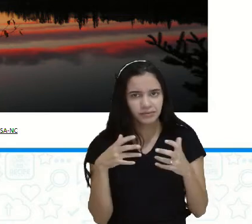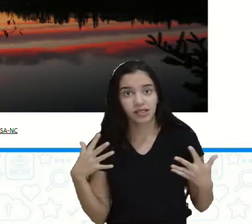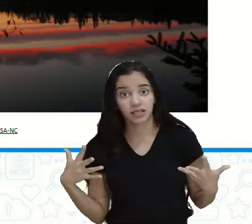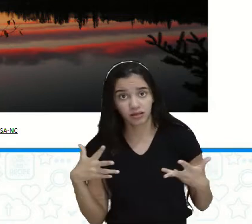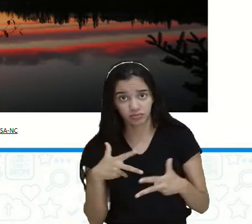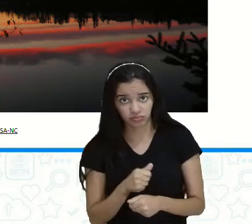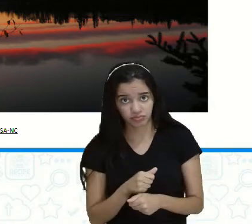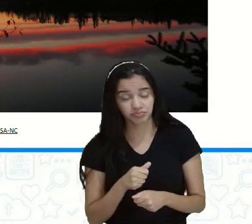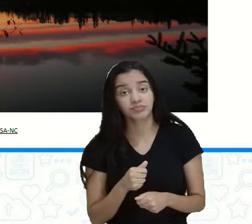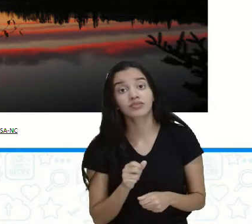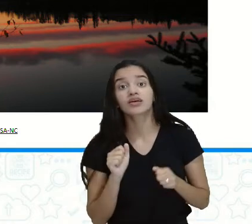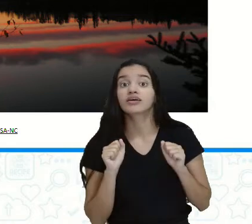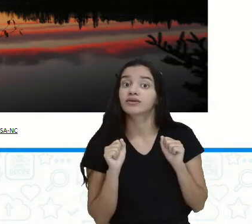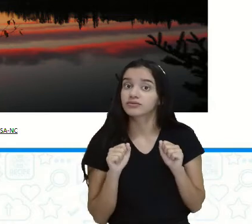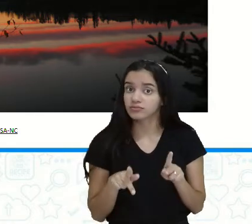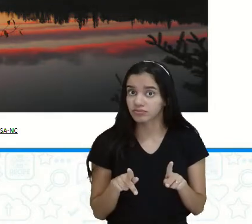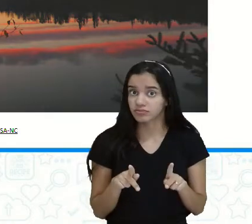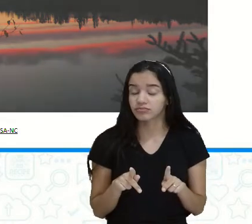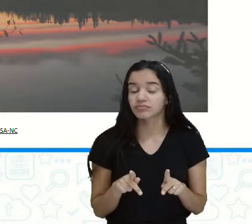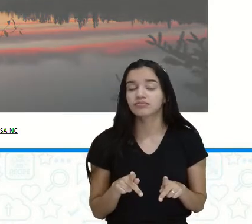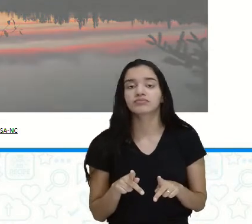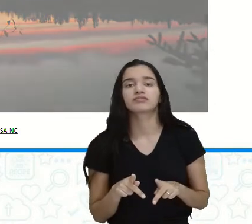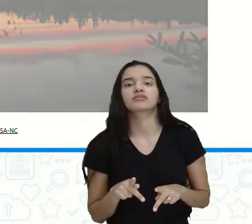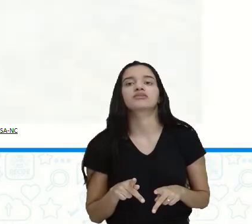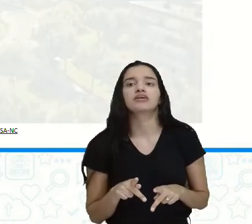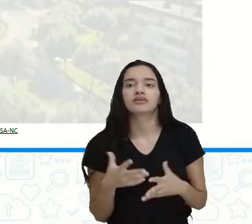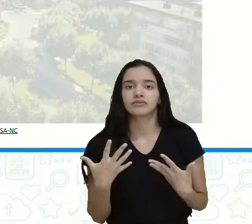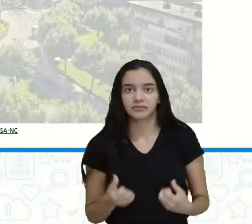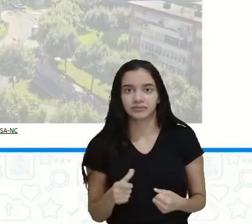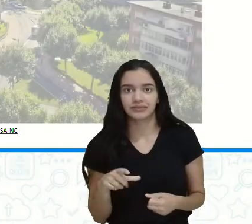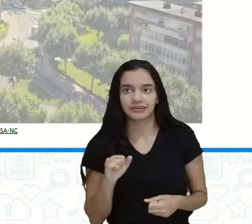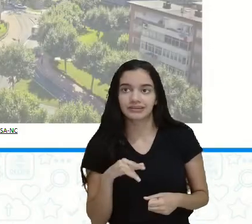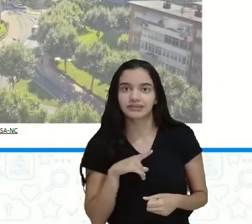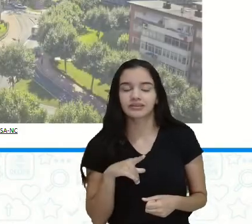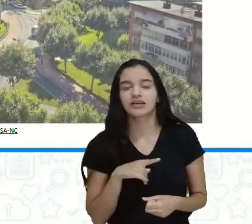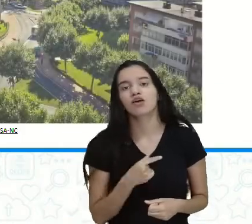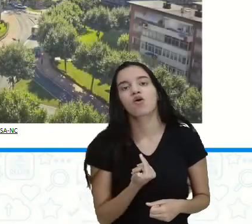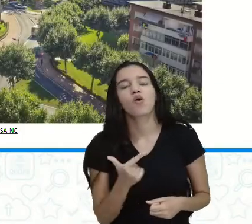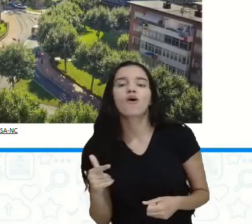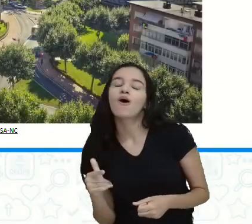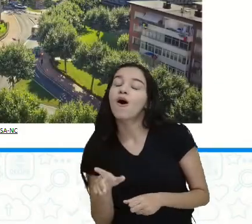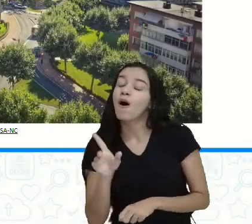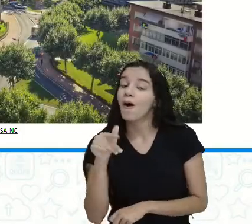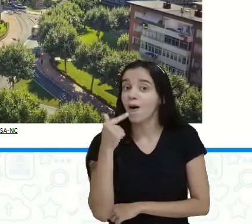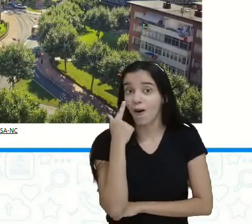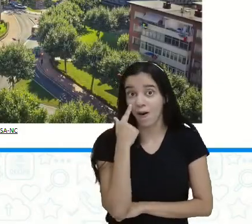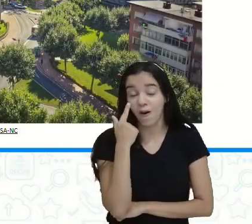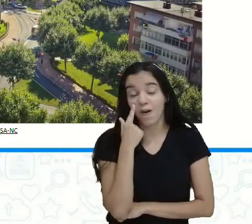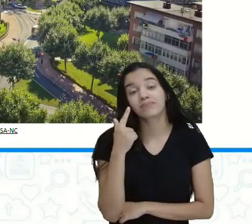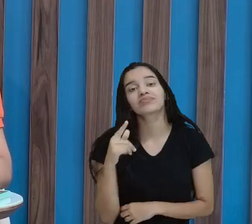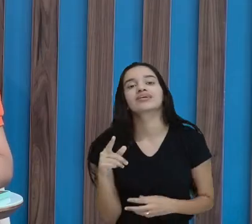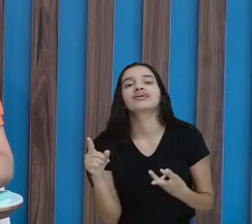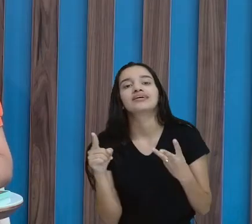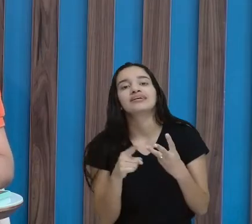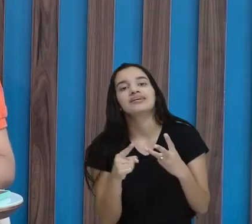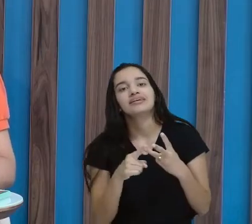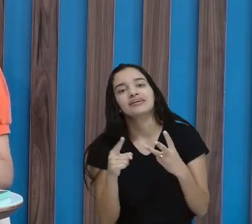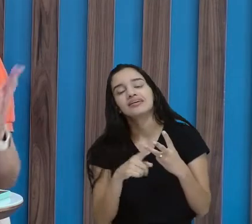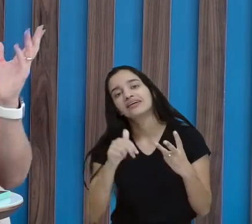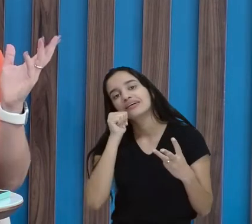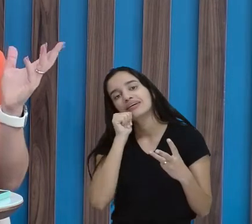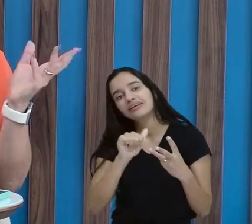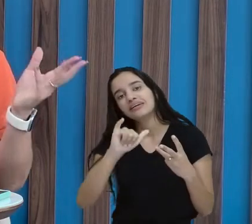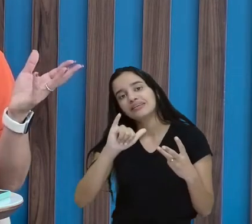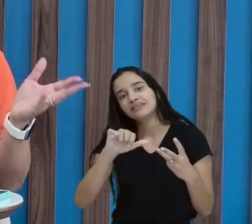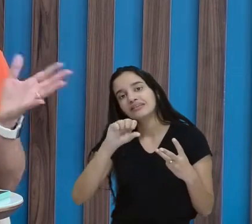natural, certo? Vamos ver se tem outra. Professora Sandra, Isabela está dizendo aqui que ela